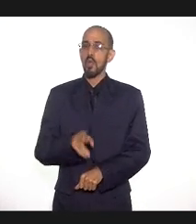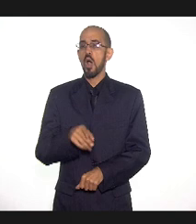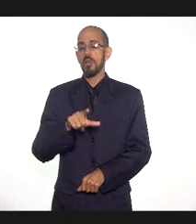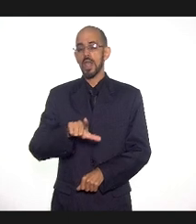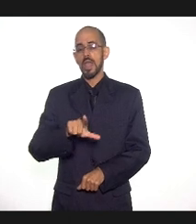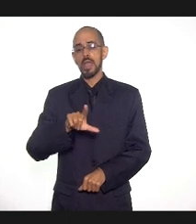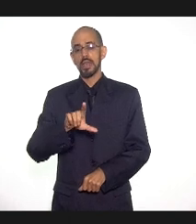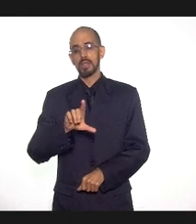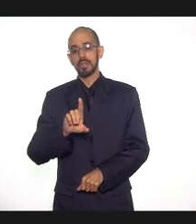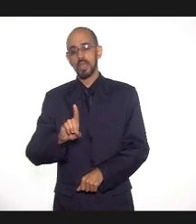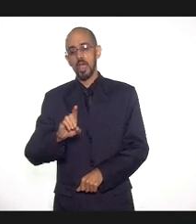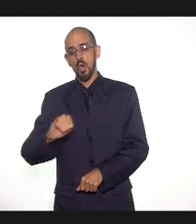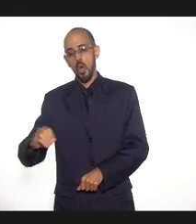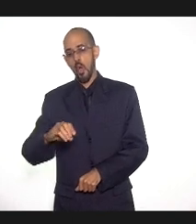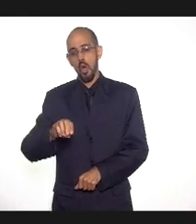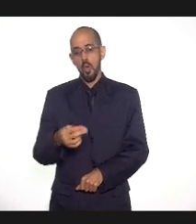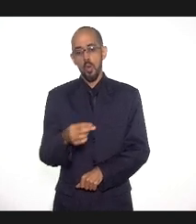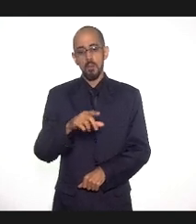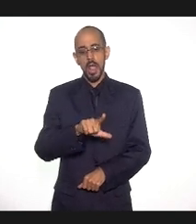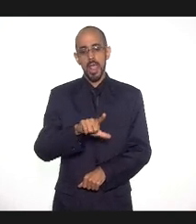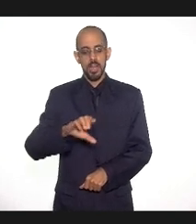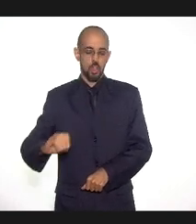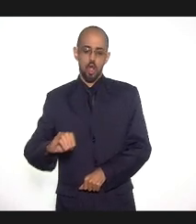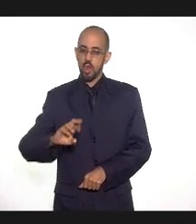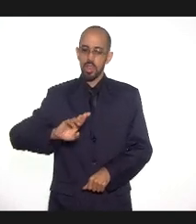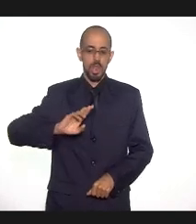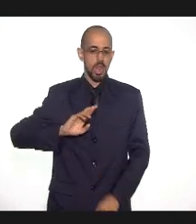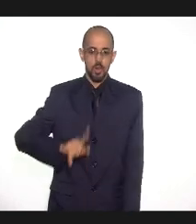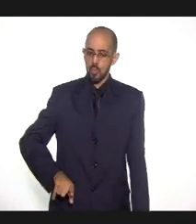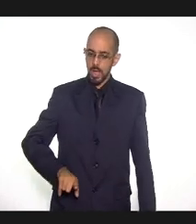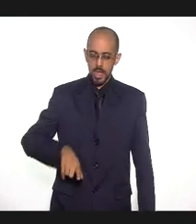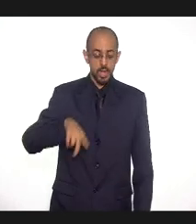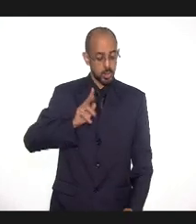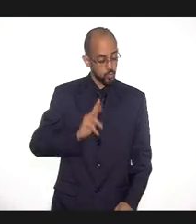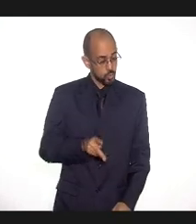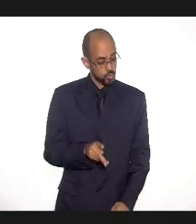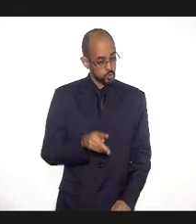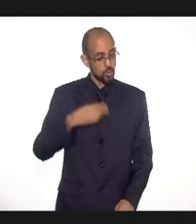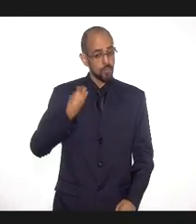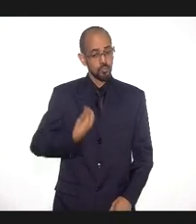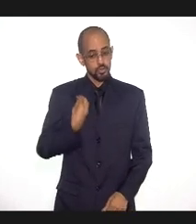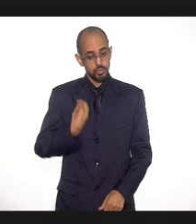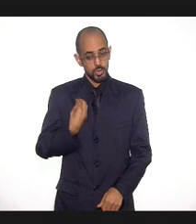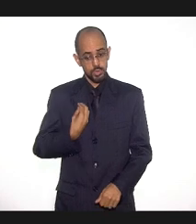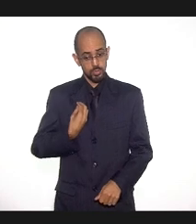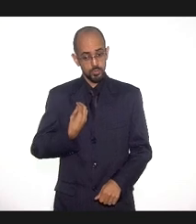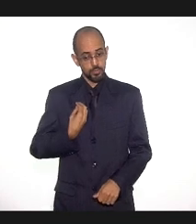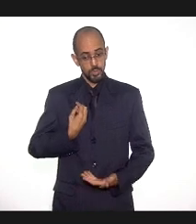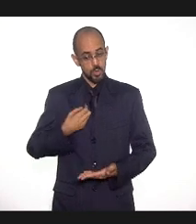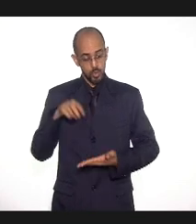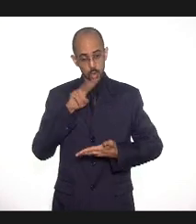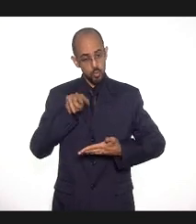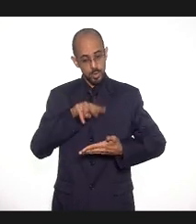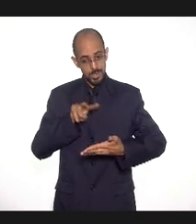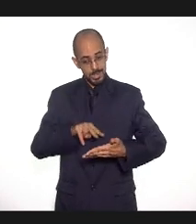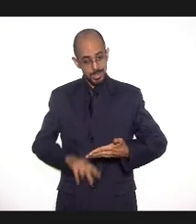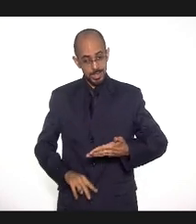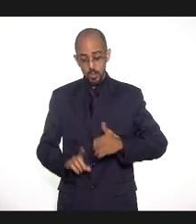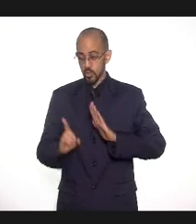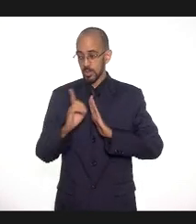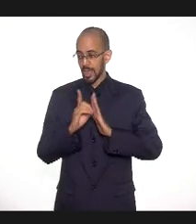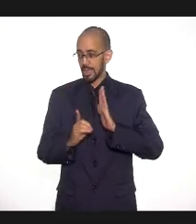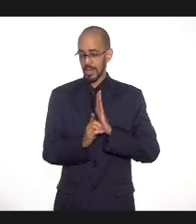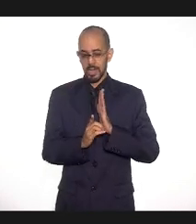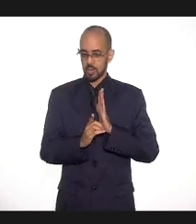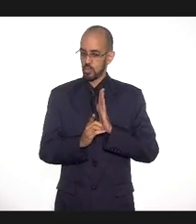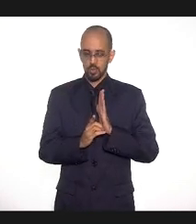uma LO, ela não é uma lei temporária, ela continua em vigor. Eu não li o decreto,